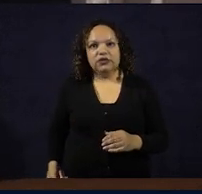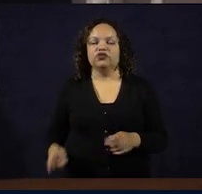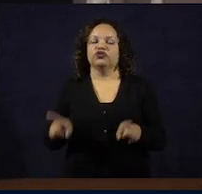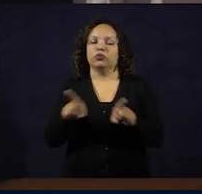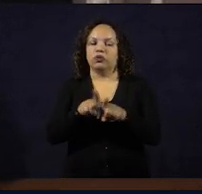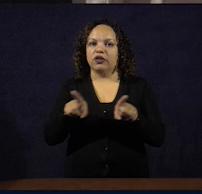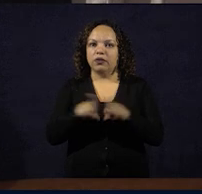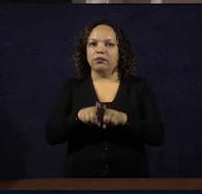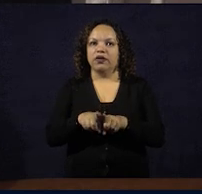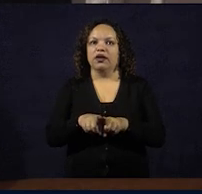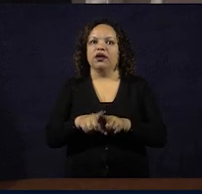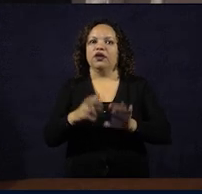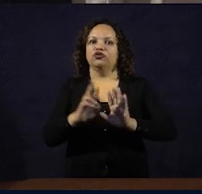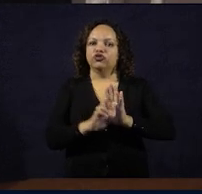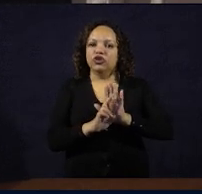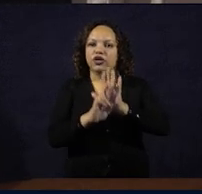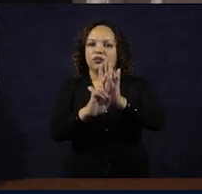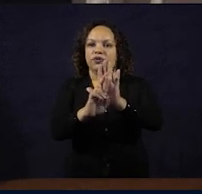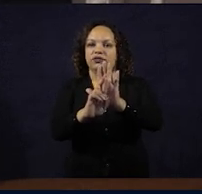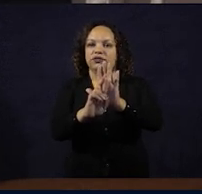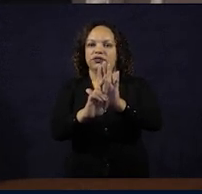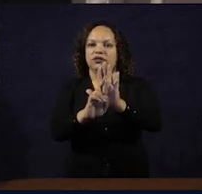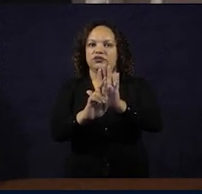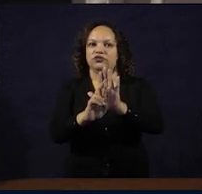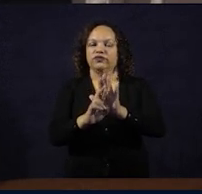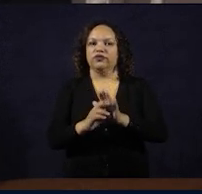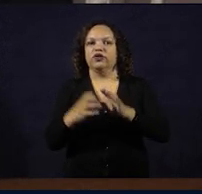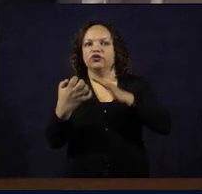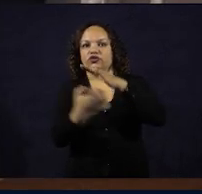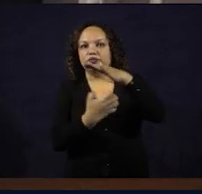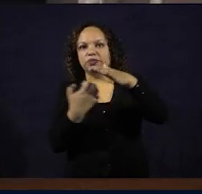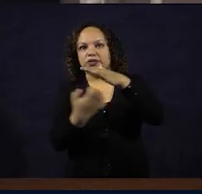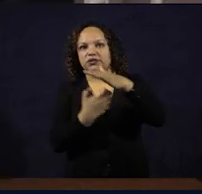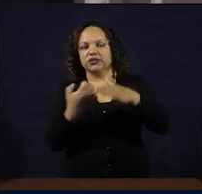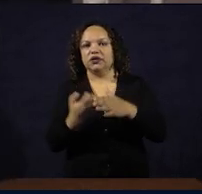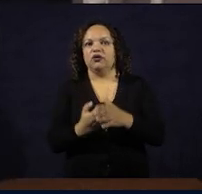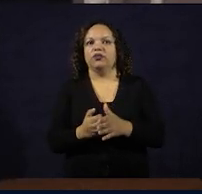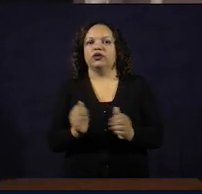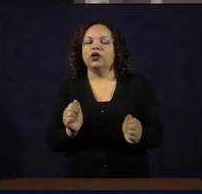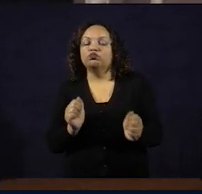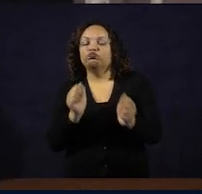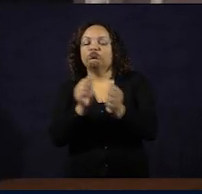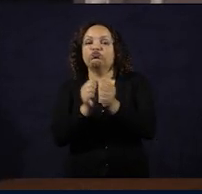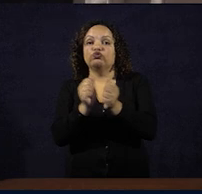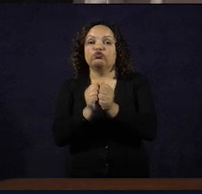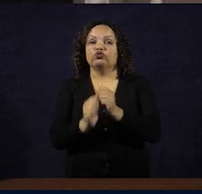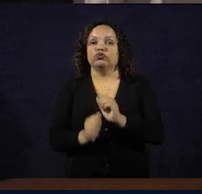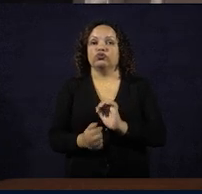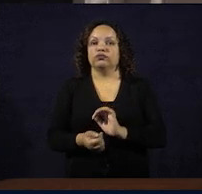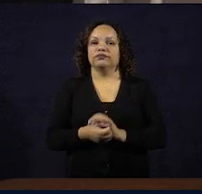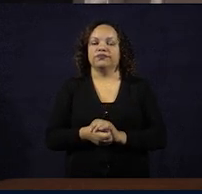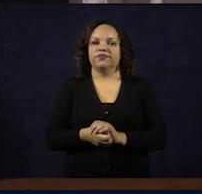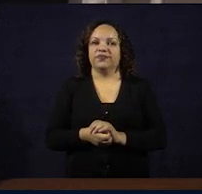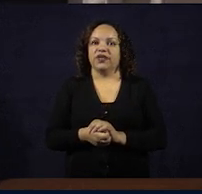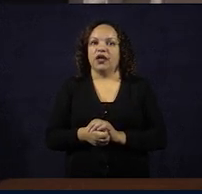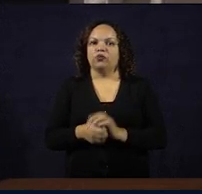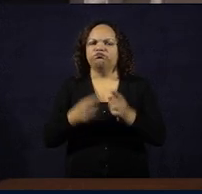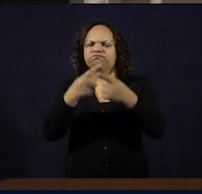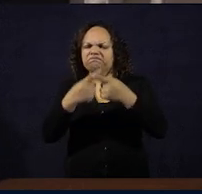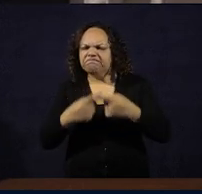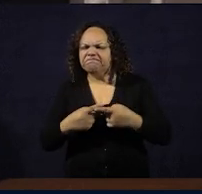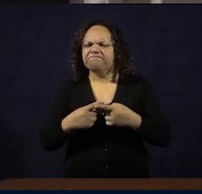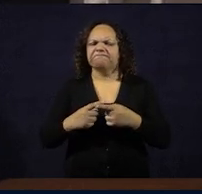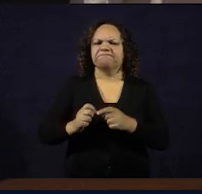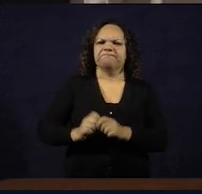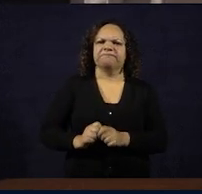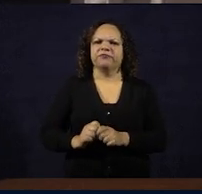de representatividade corporativa para poder estar listado eu acho que isso é um Desafio muito grande